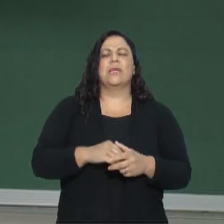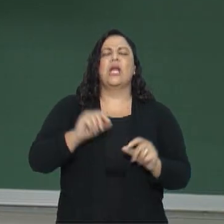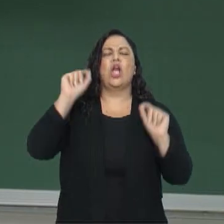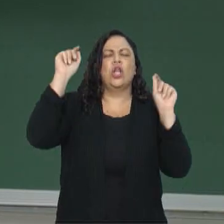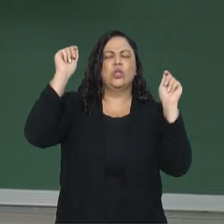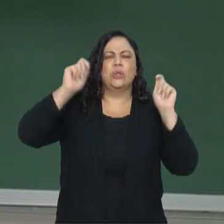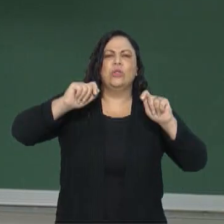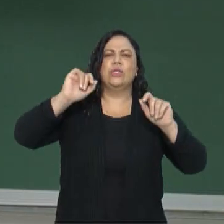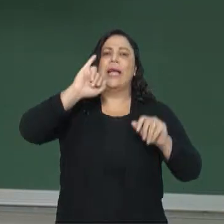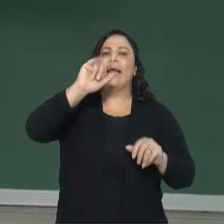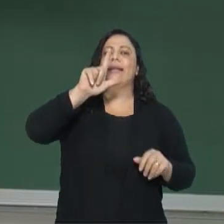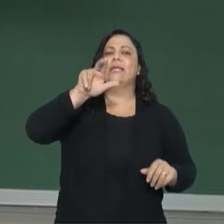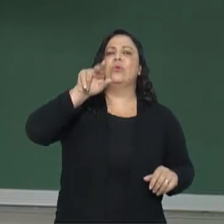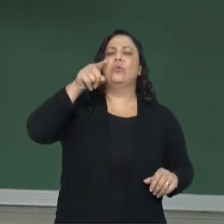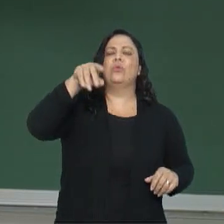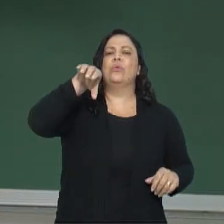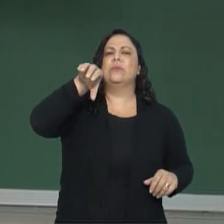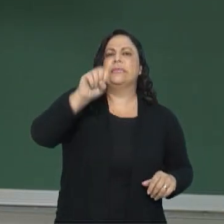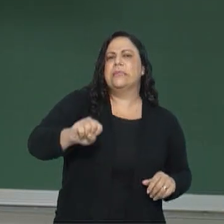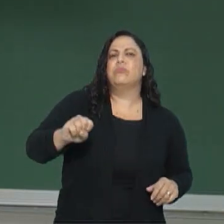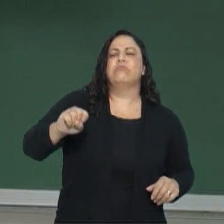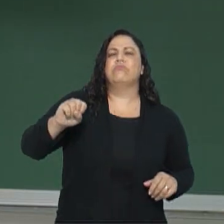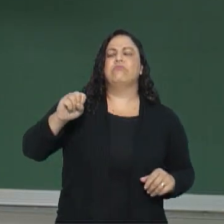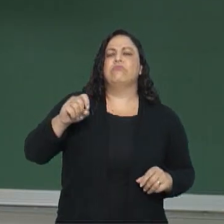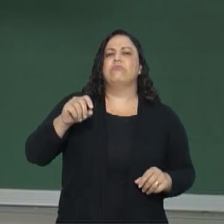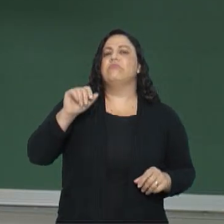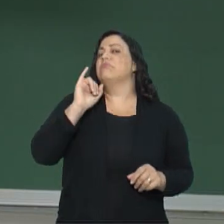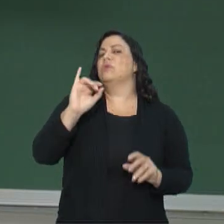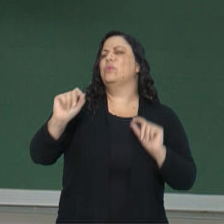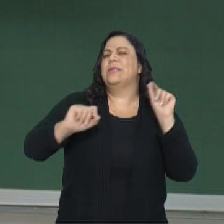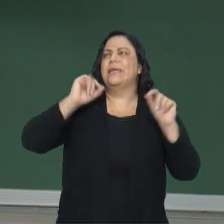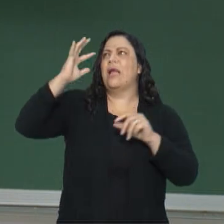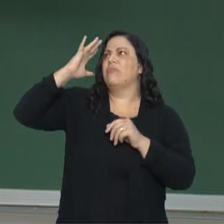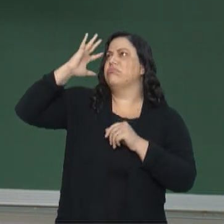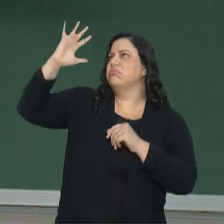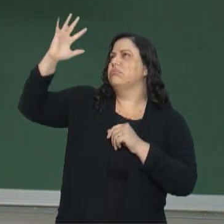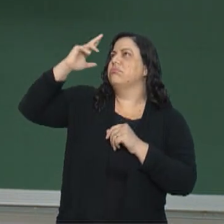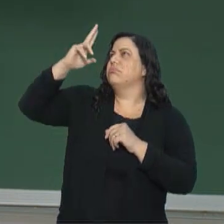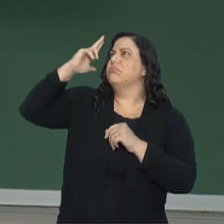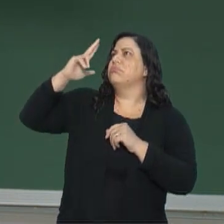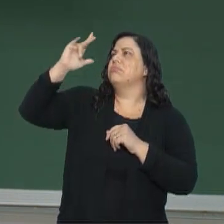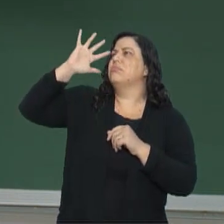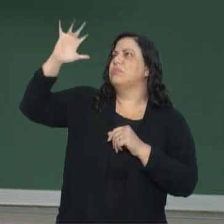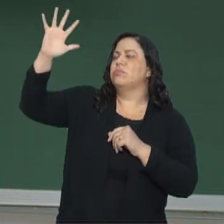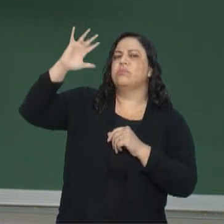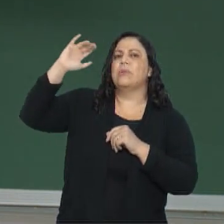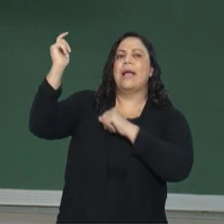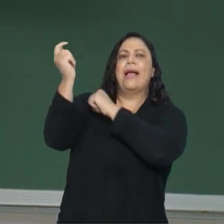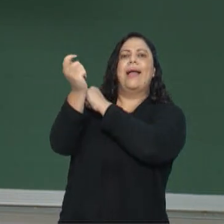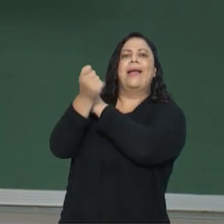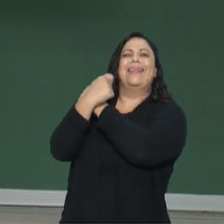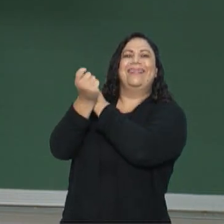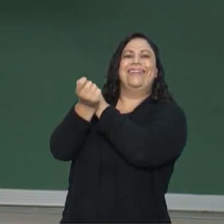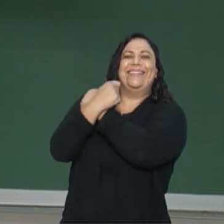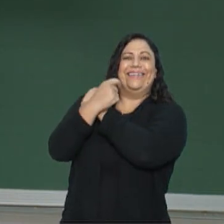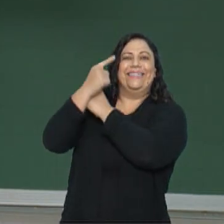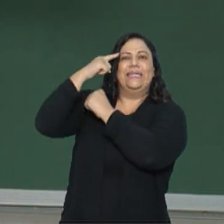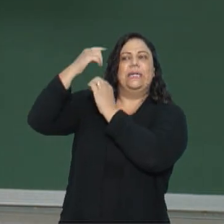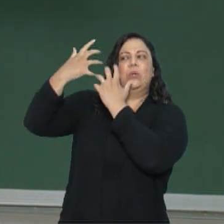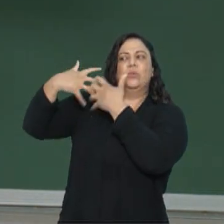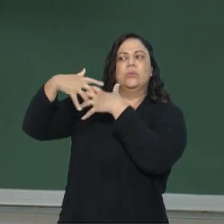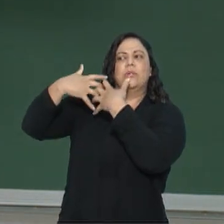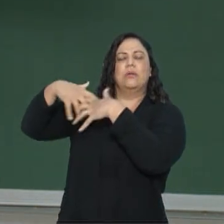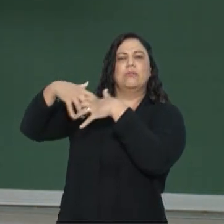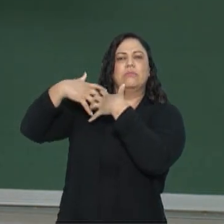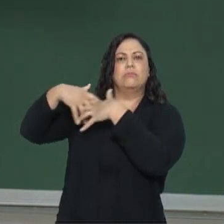ouviu falar na palavra ilusão de ótica? Às vezes, algumas imagens enganam o nosso cérebro. Então